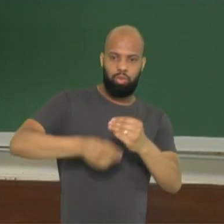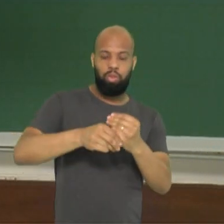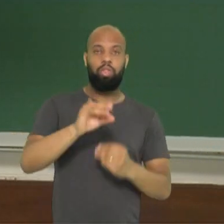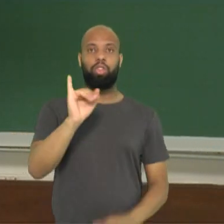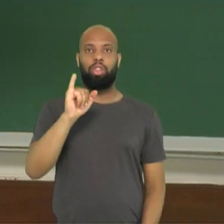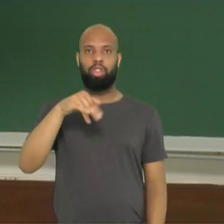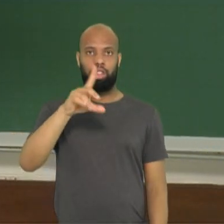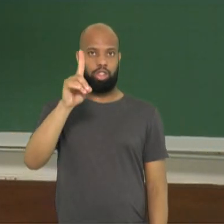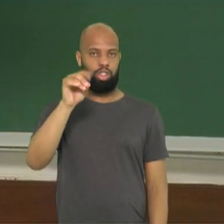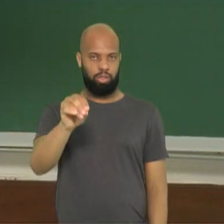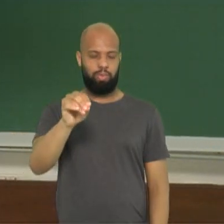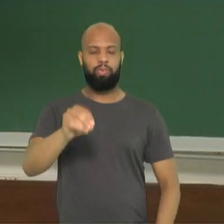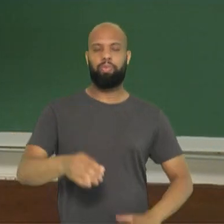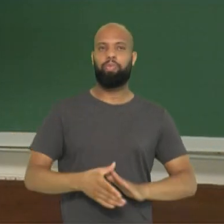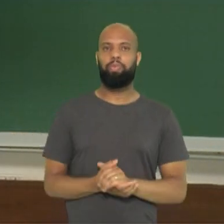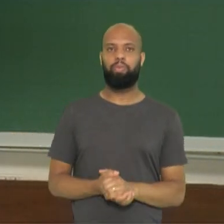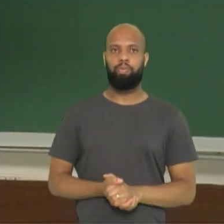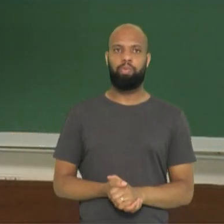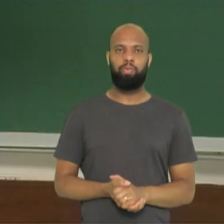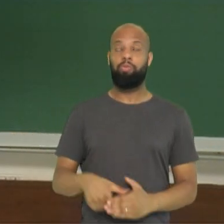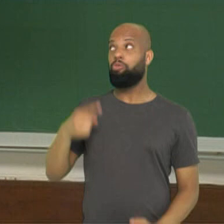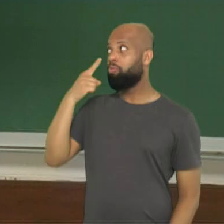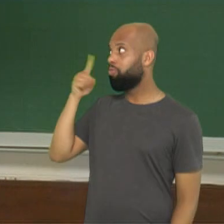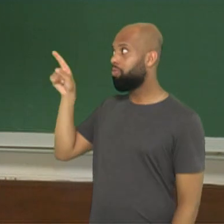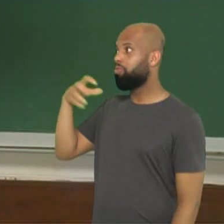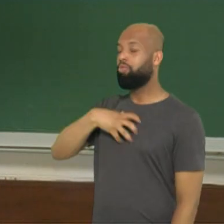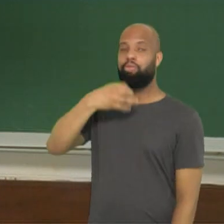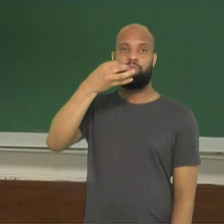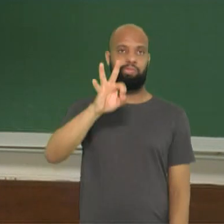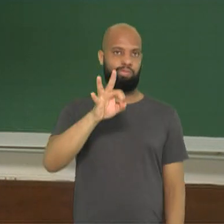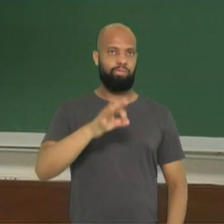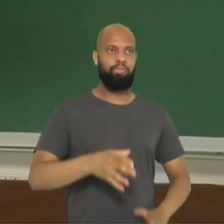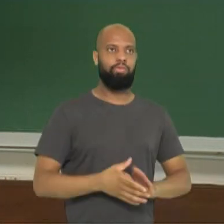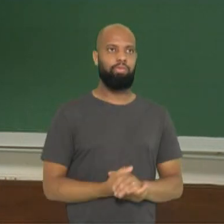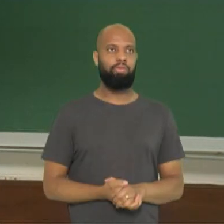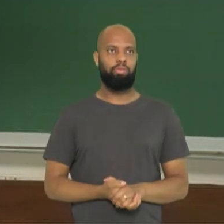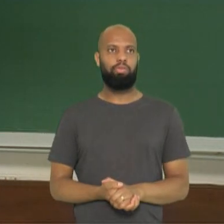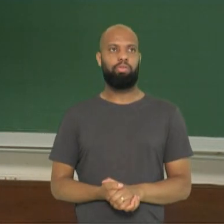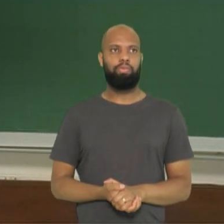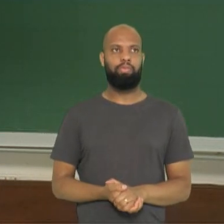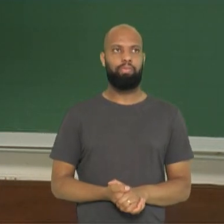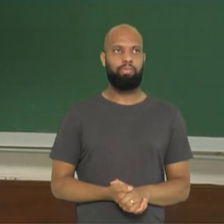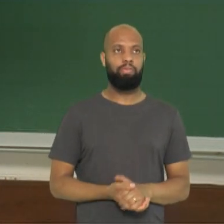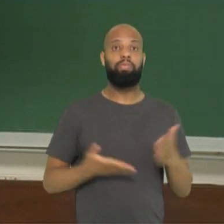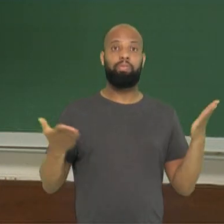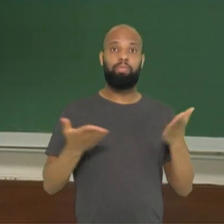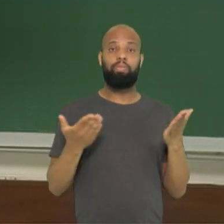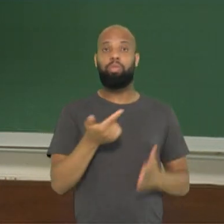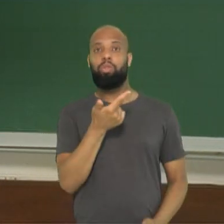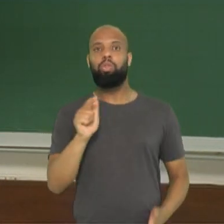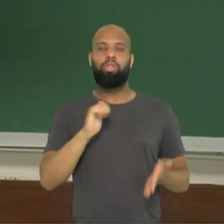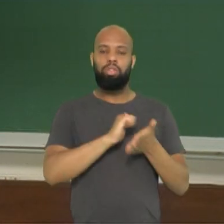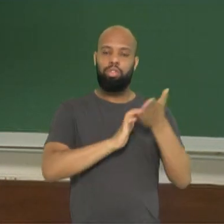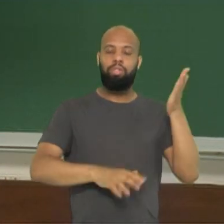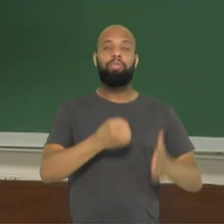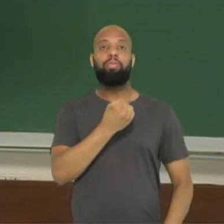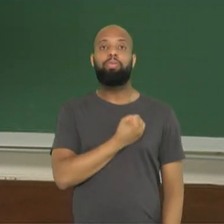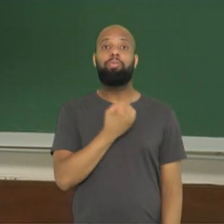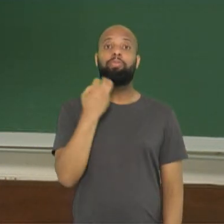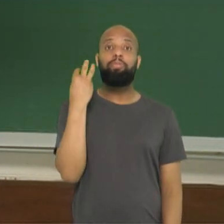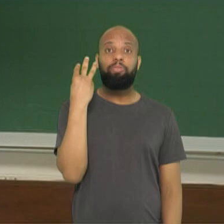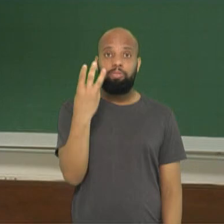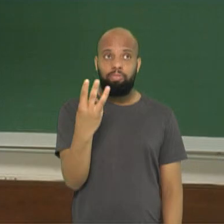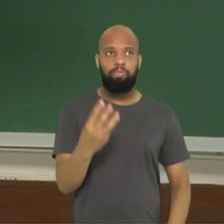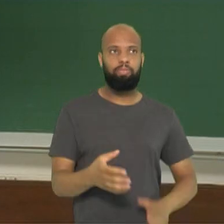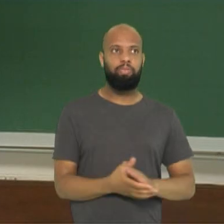por U. E assim ficou escrito da forma correta. Durmiendo. Bien? Mais uma atividade.